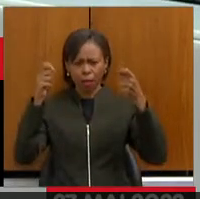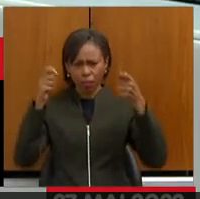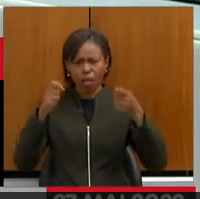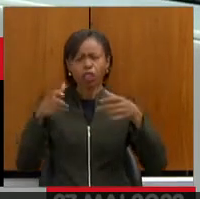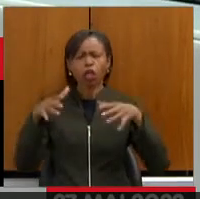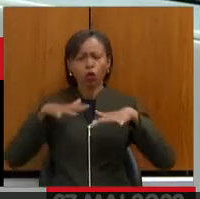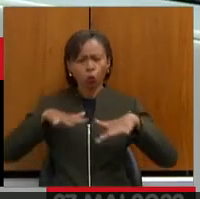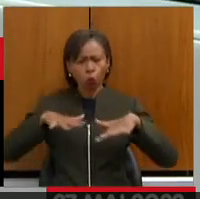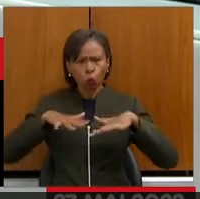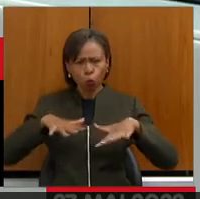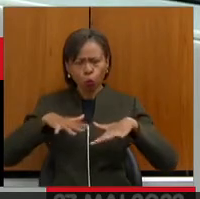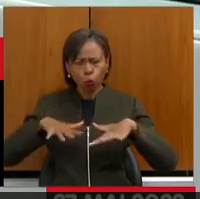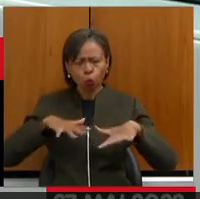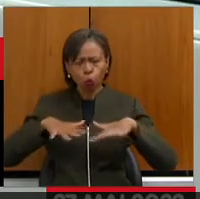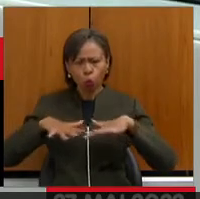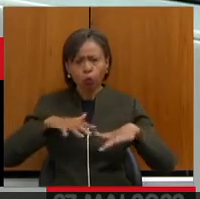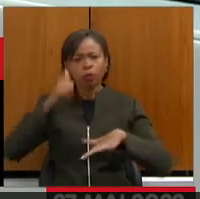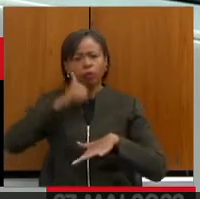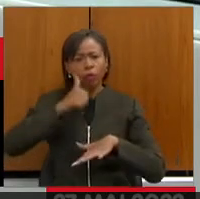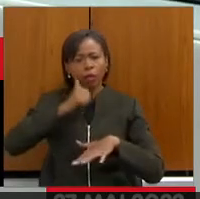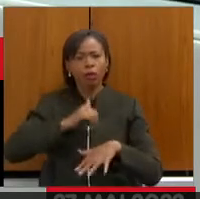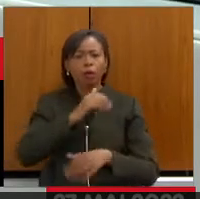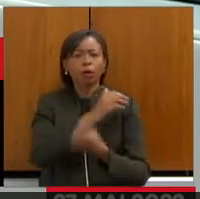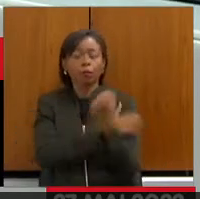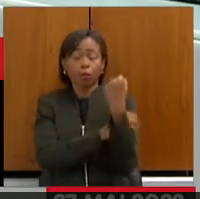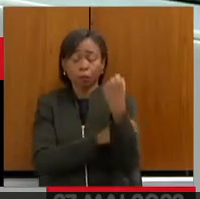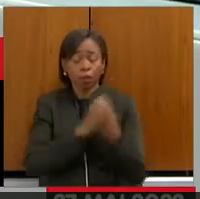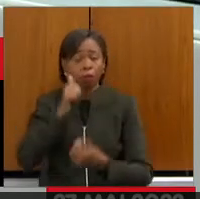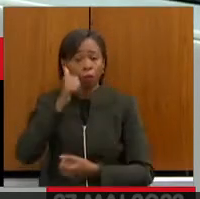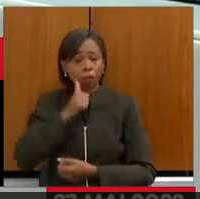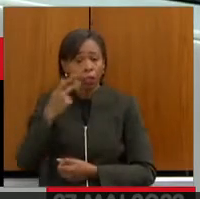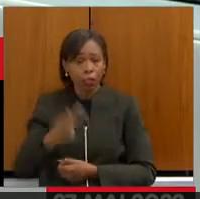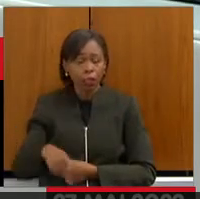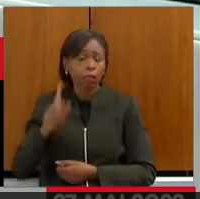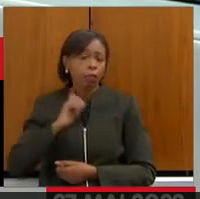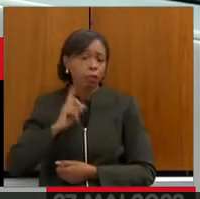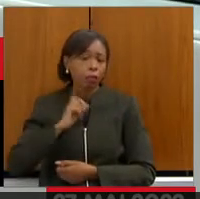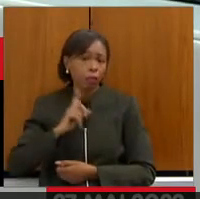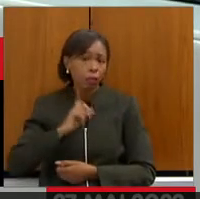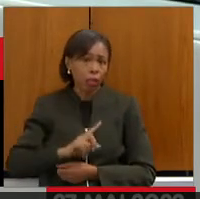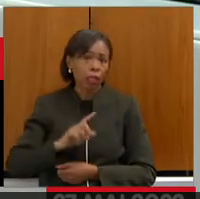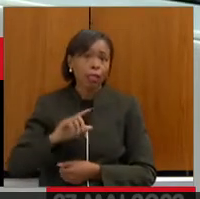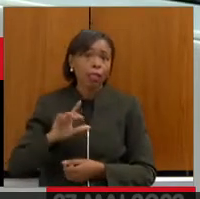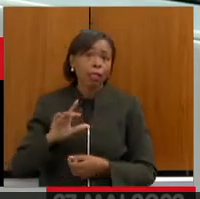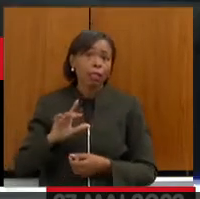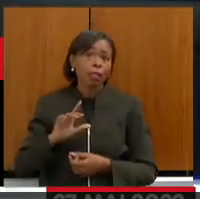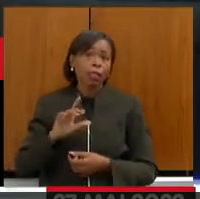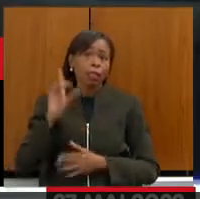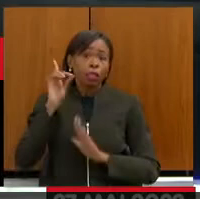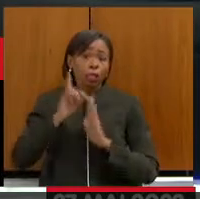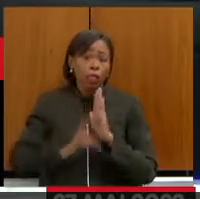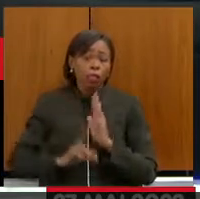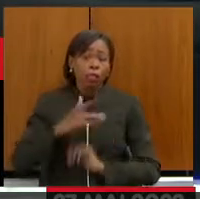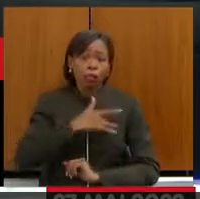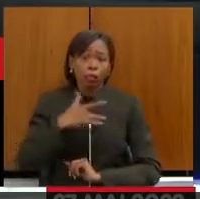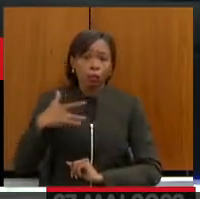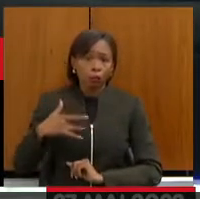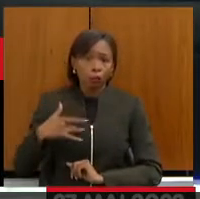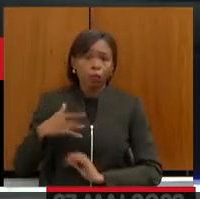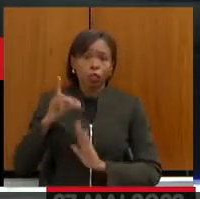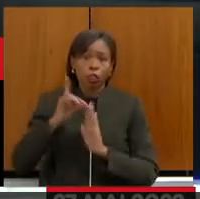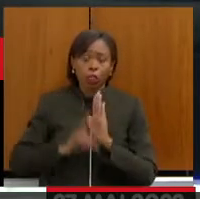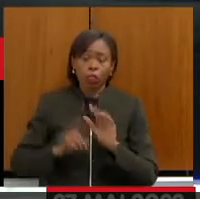e integrantes da rede feminista de saúde direitos sexuais e direitos reprodutivos e do 8m